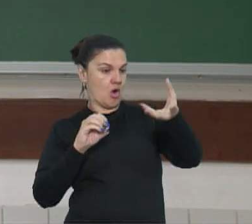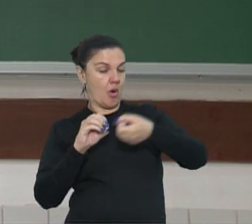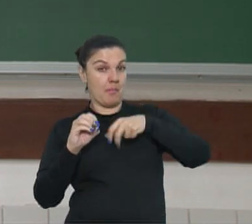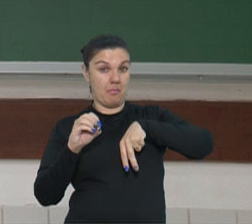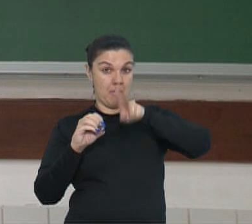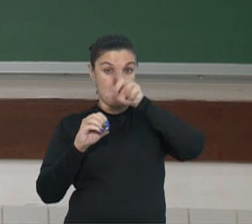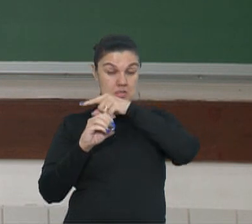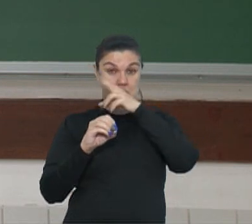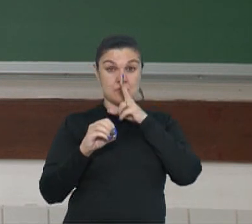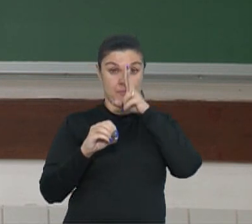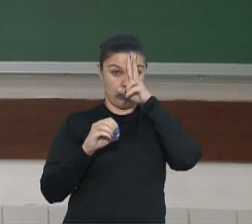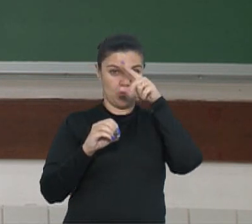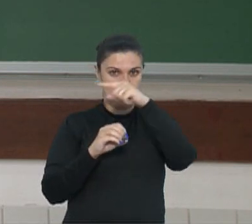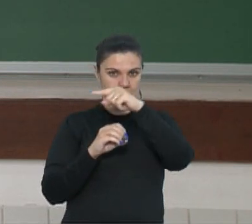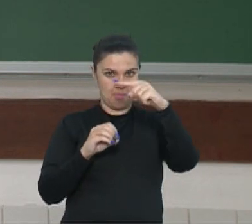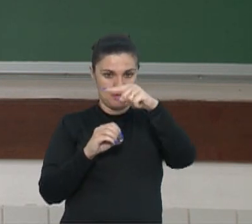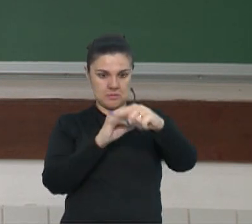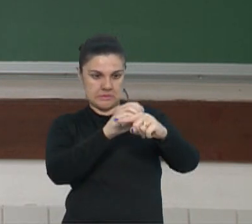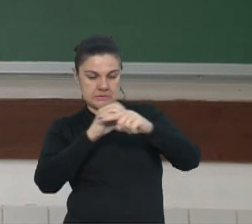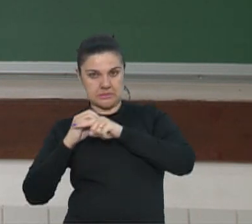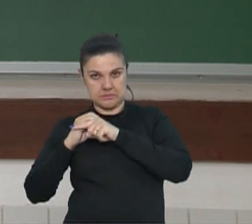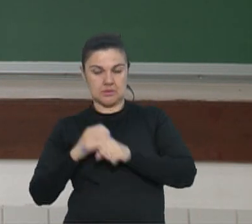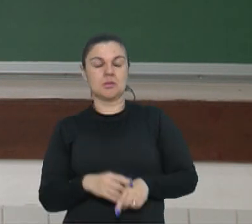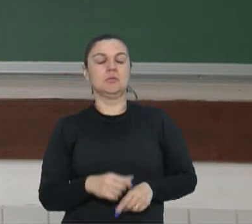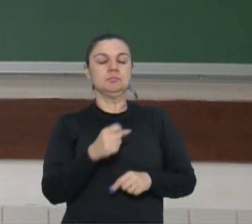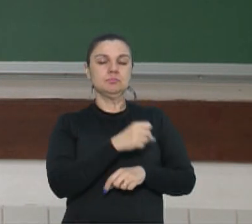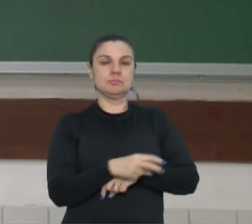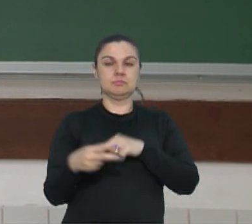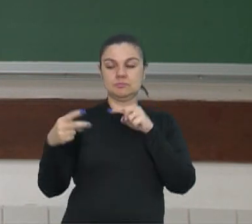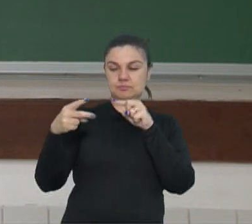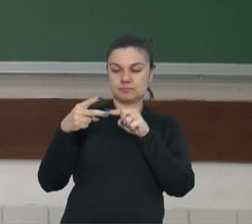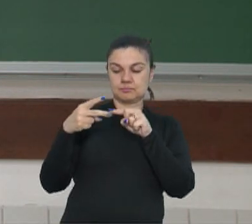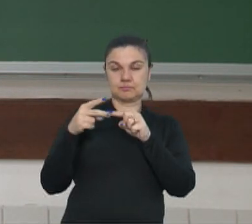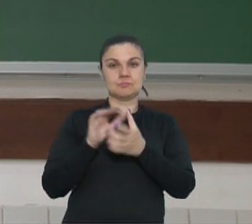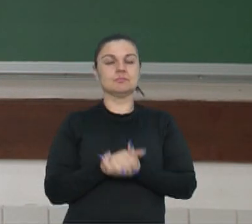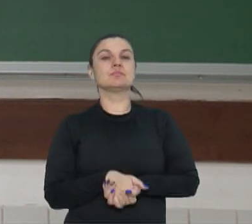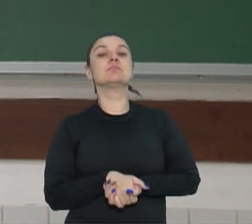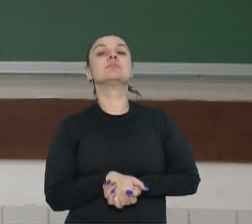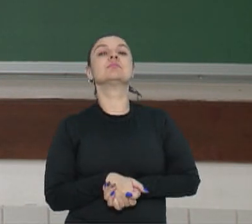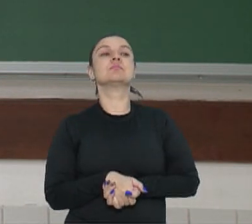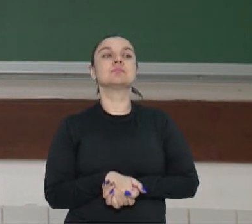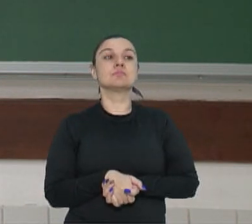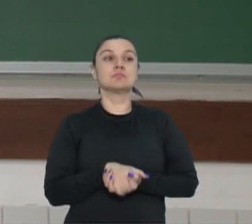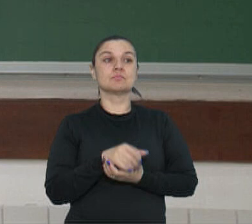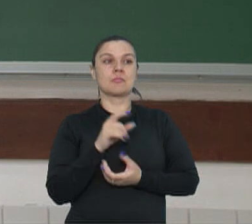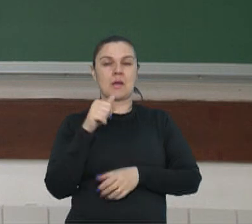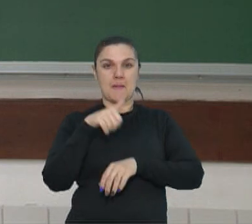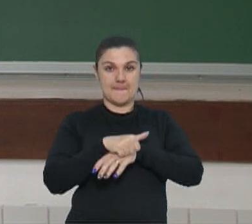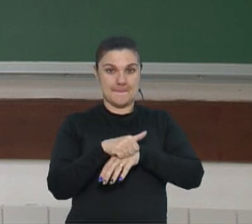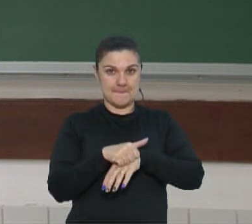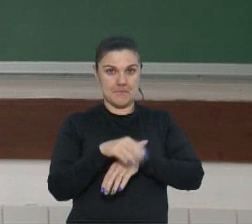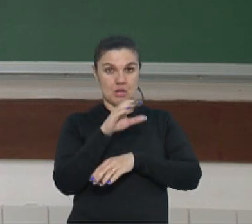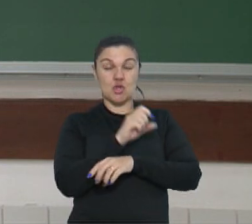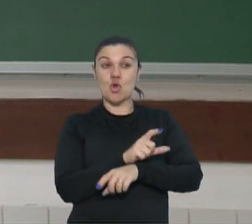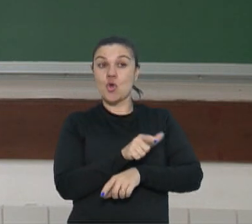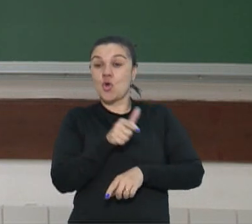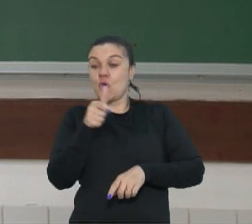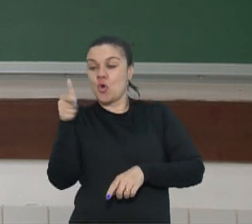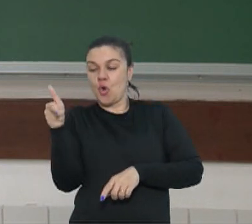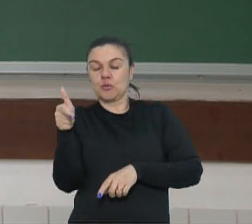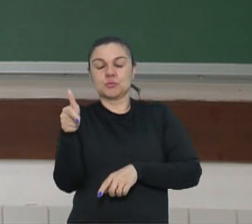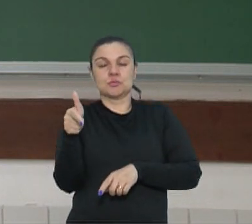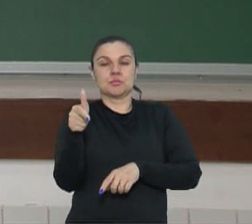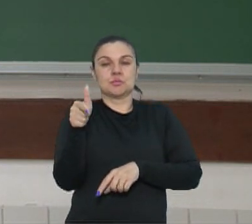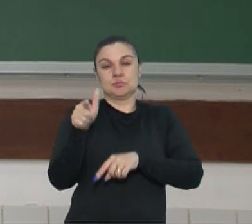a maior eletronegatividade. Segunda regra do Arrhenius é o quê? Só ter mais um elemento.